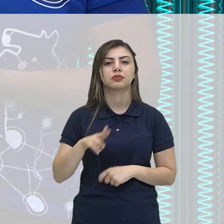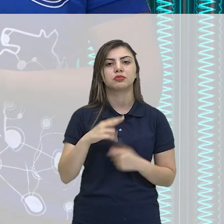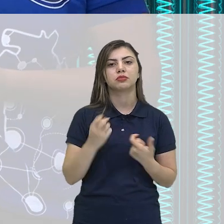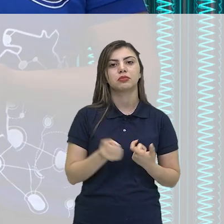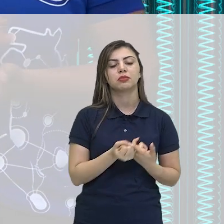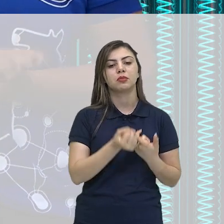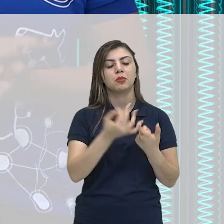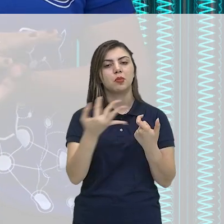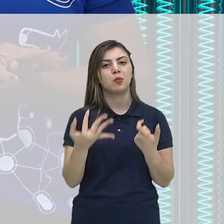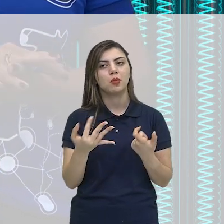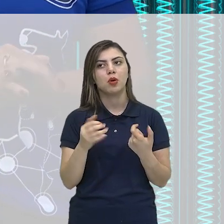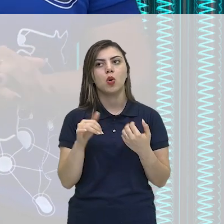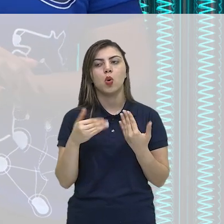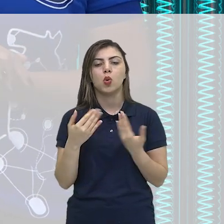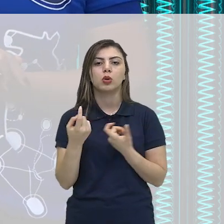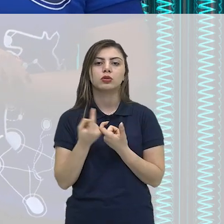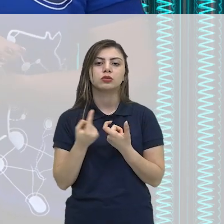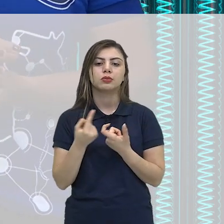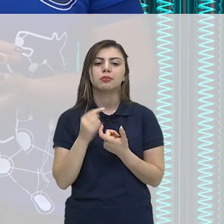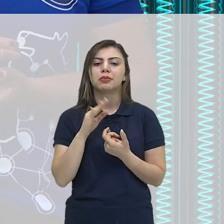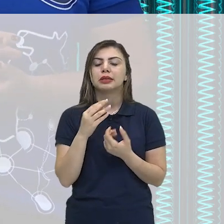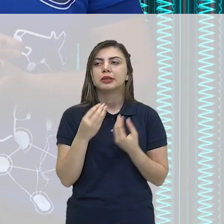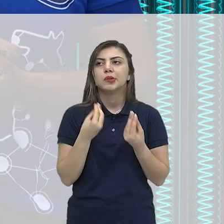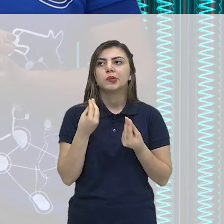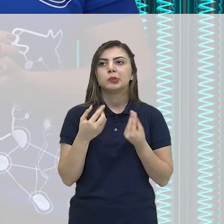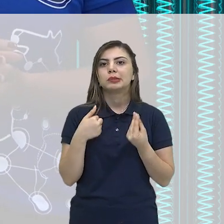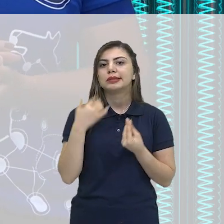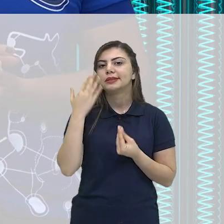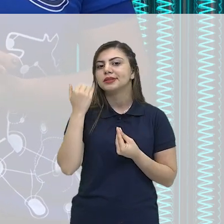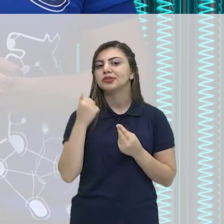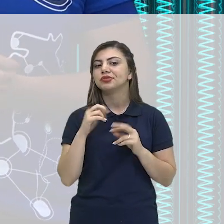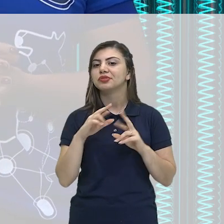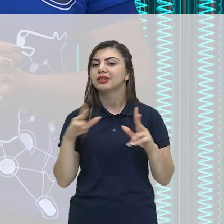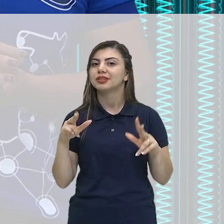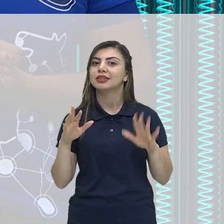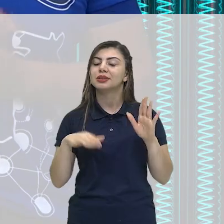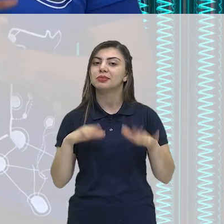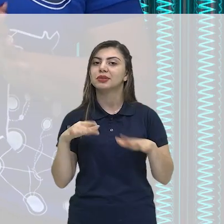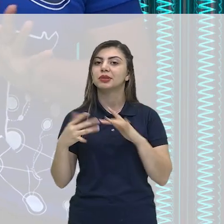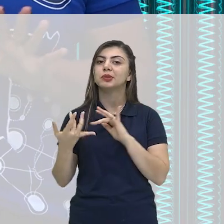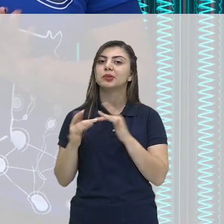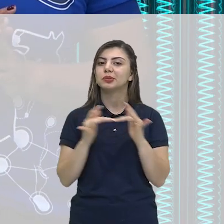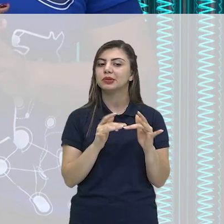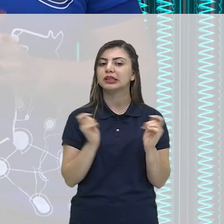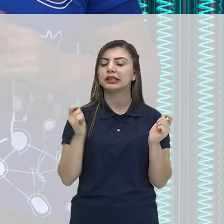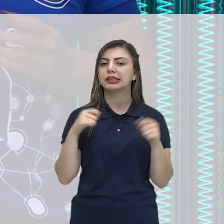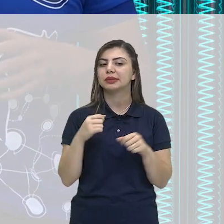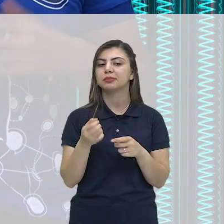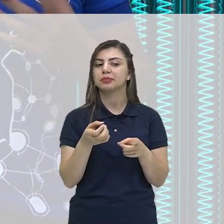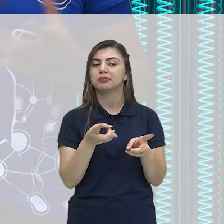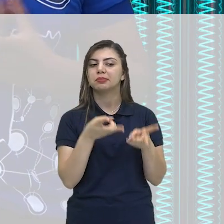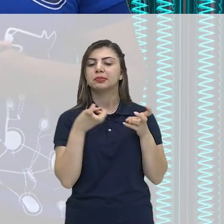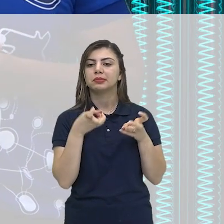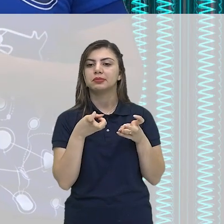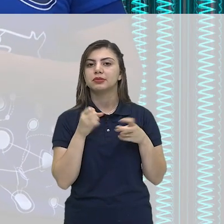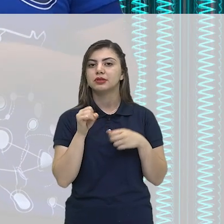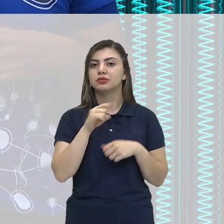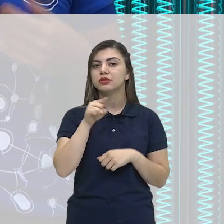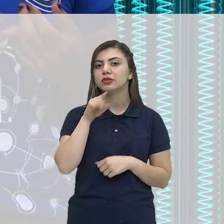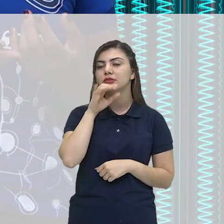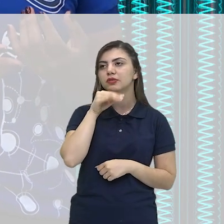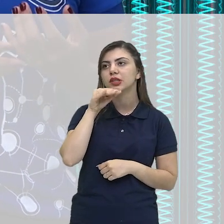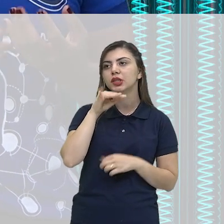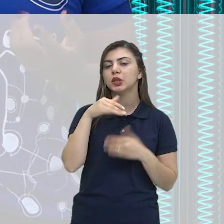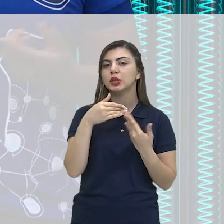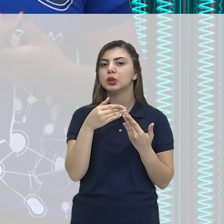ou singular. Como é que a gente vai saber diferenciar, né? É por contexto, tá bom, gente? Dá para saber se você estiver falando ou escrevendo,